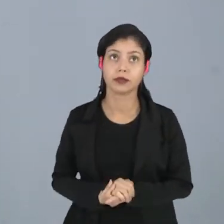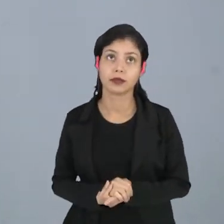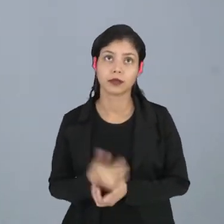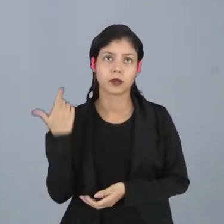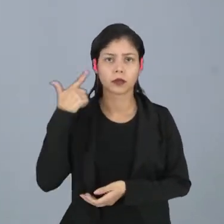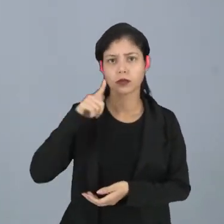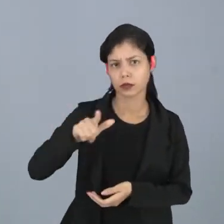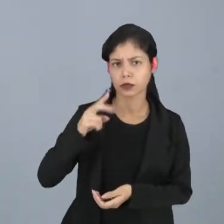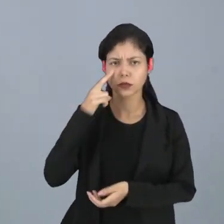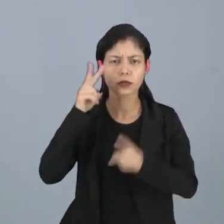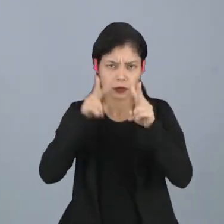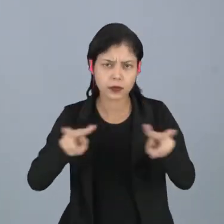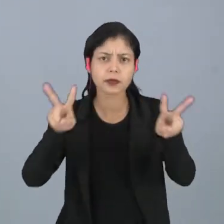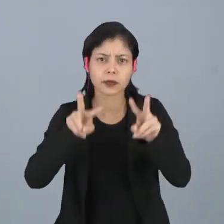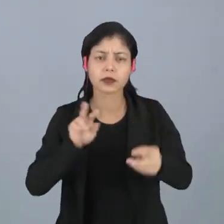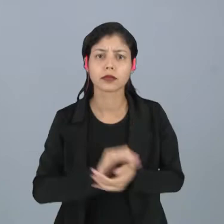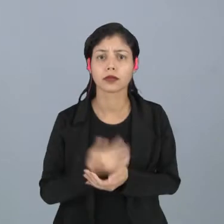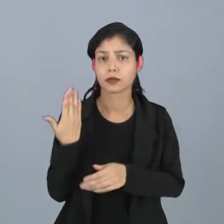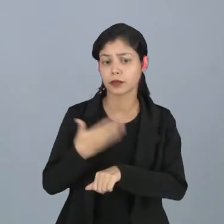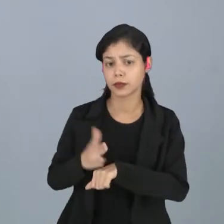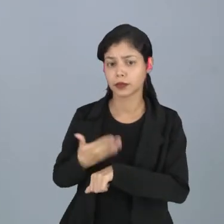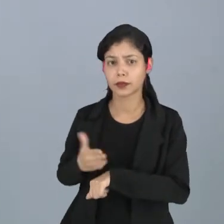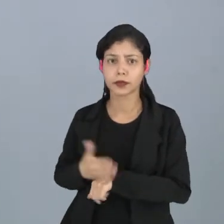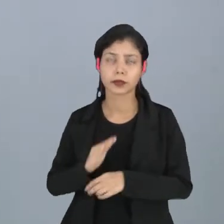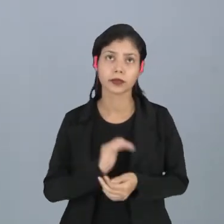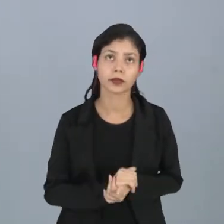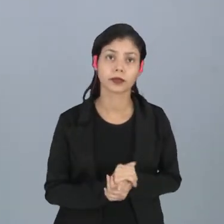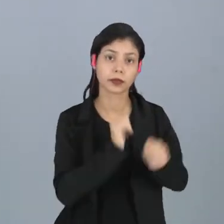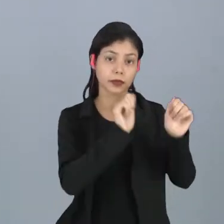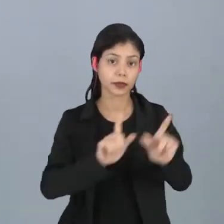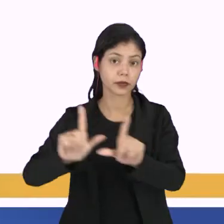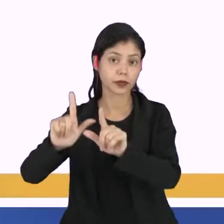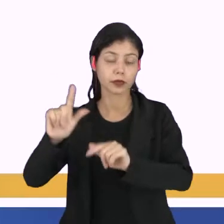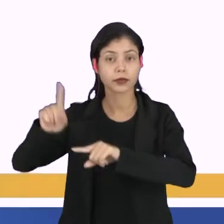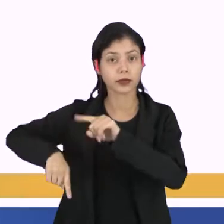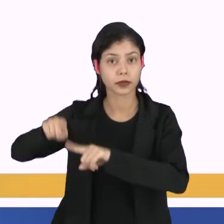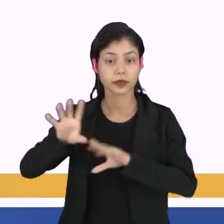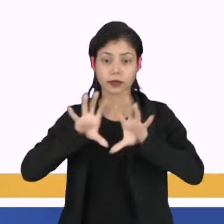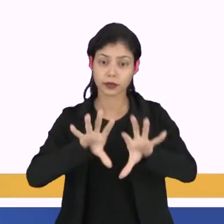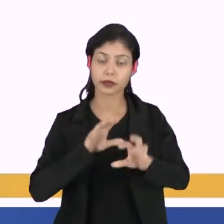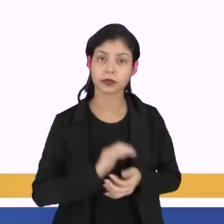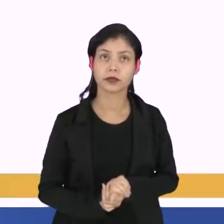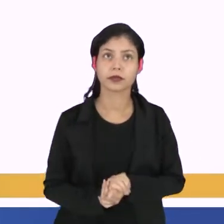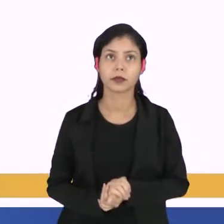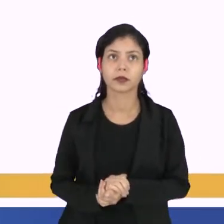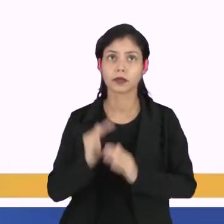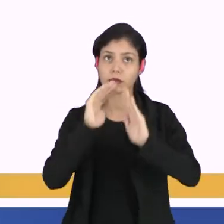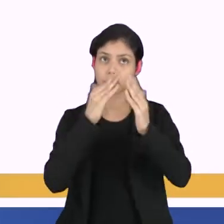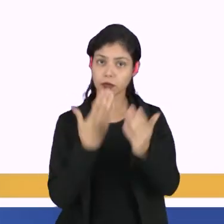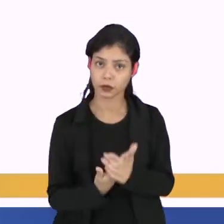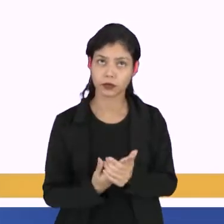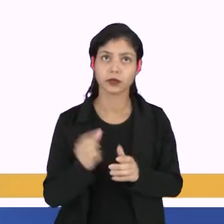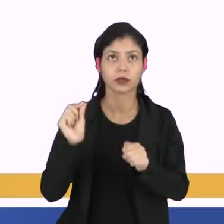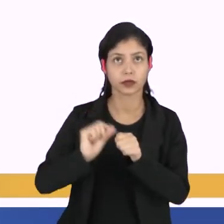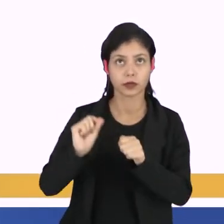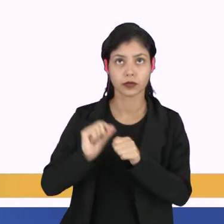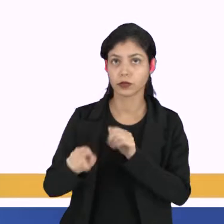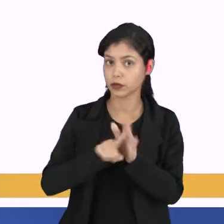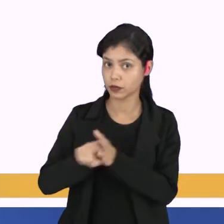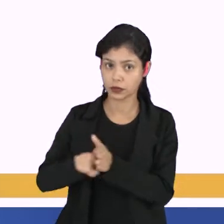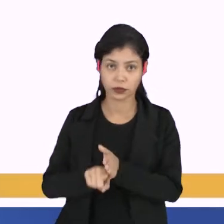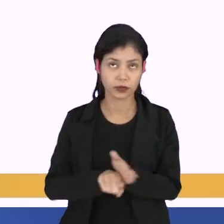vocês consigam visualizar isso na prática. Então acompanhe comigo o material aí. Em um colégio foi realizada